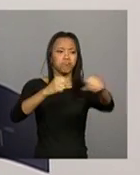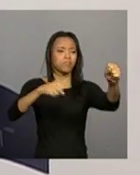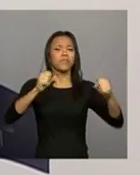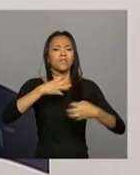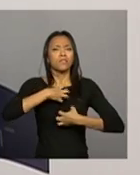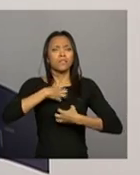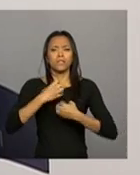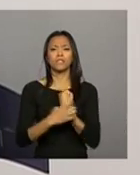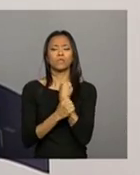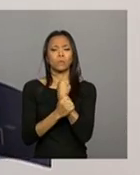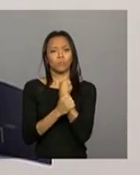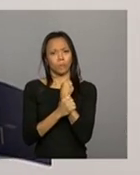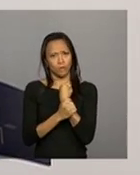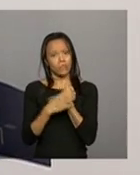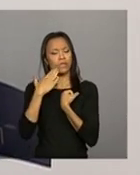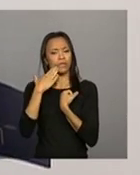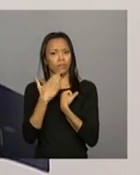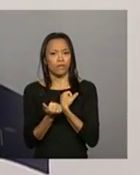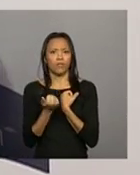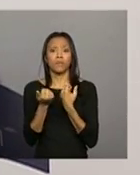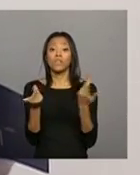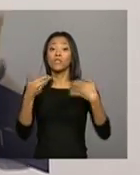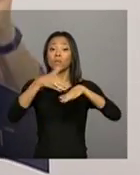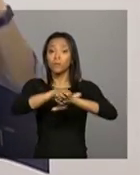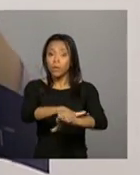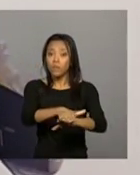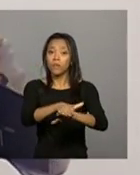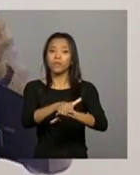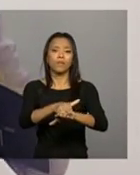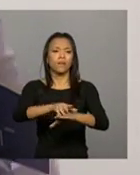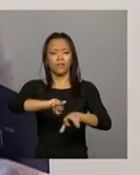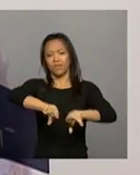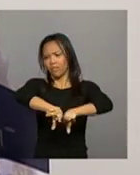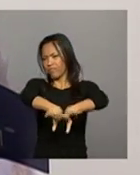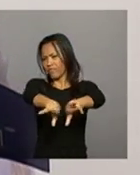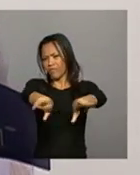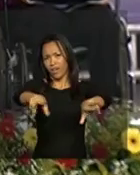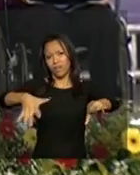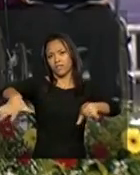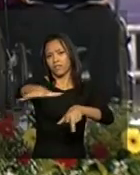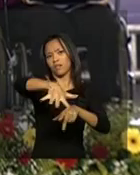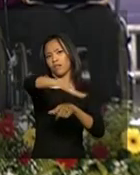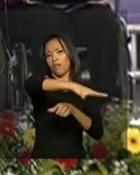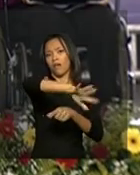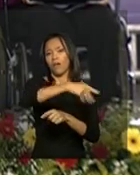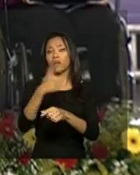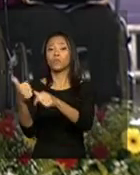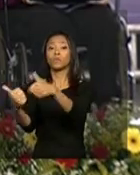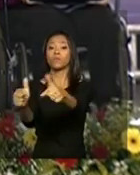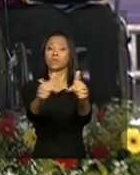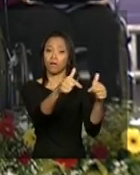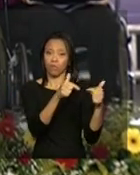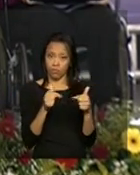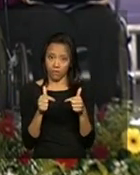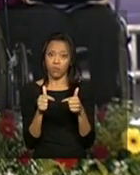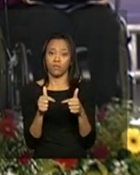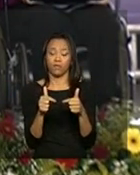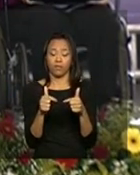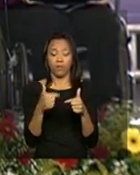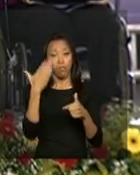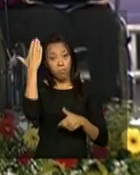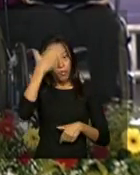e incluí-las nos diferentes mundos do trabalho, que